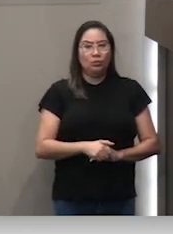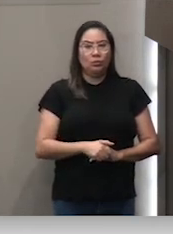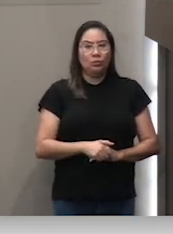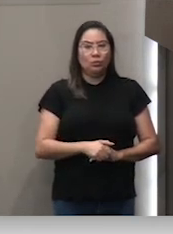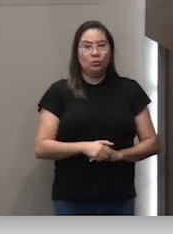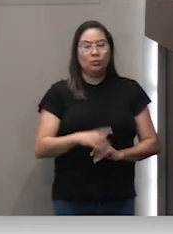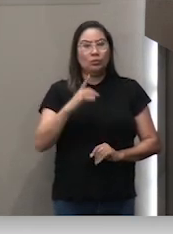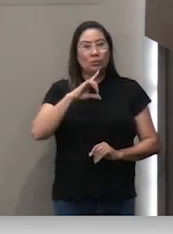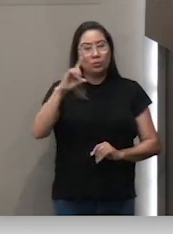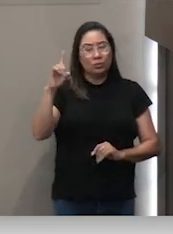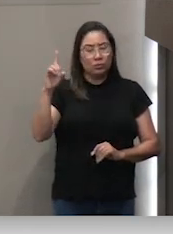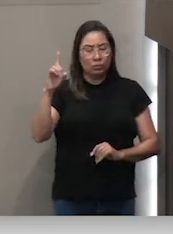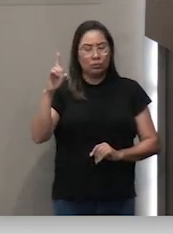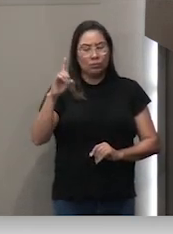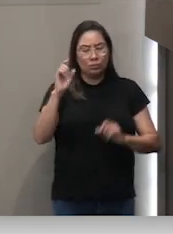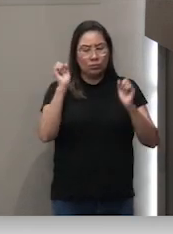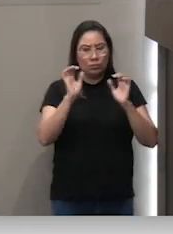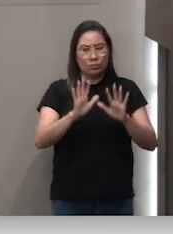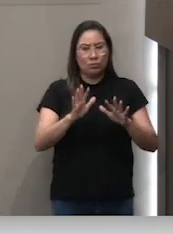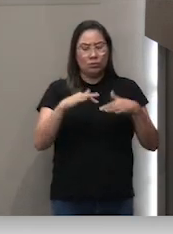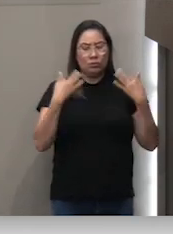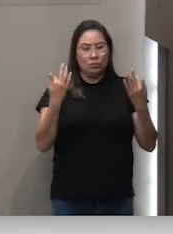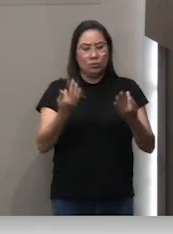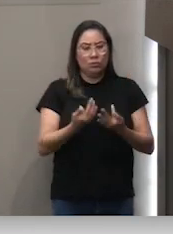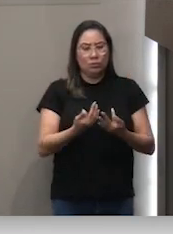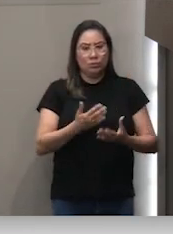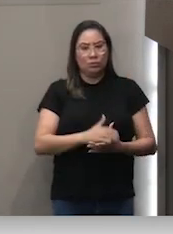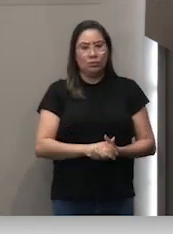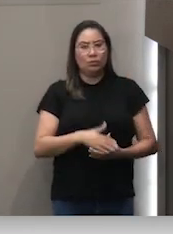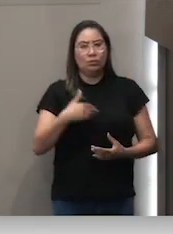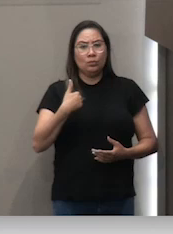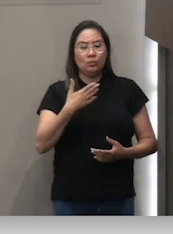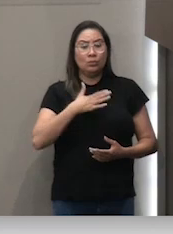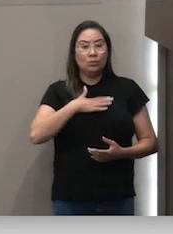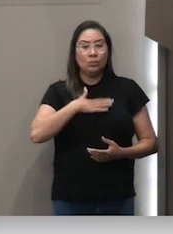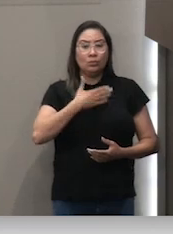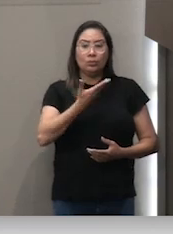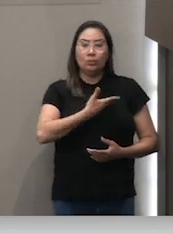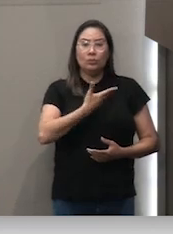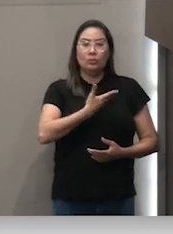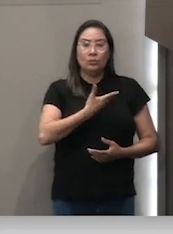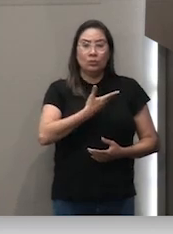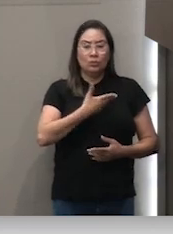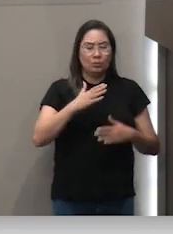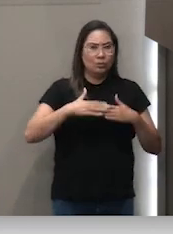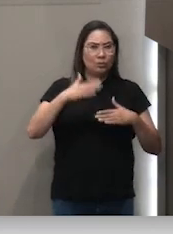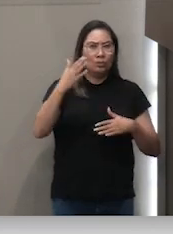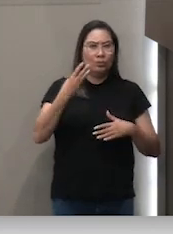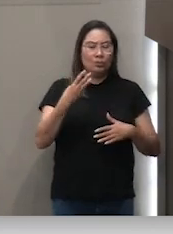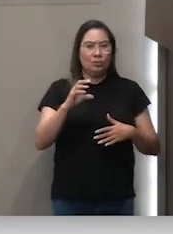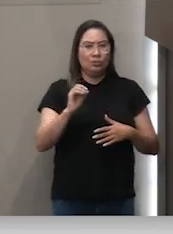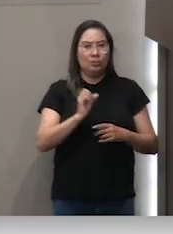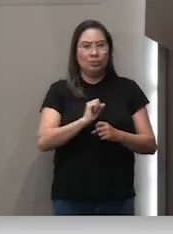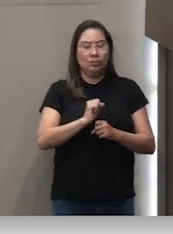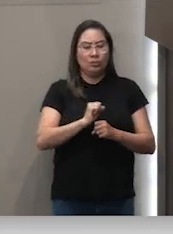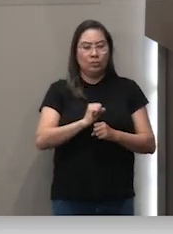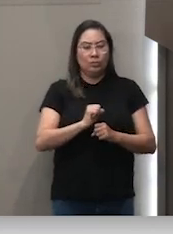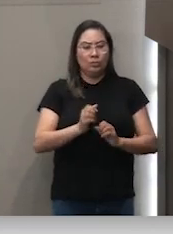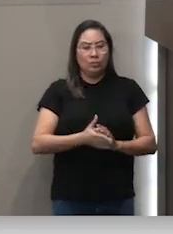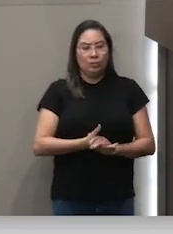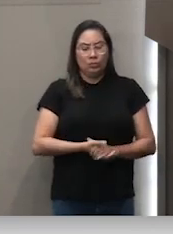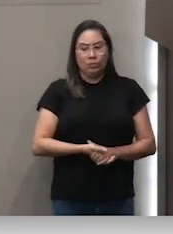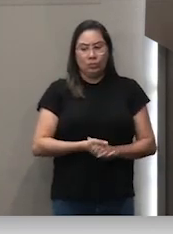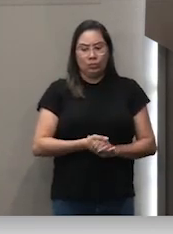que Deus conforte a família do João Carlos, meu amigo há mais de 30 anos. E